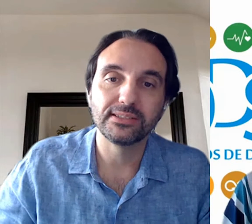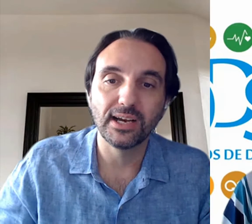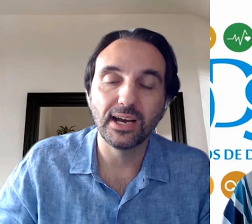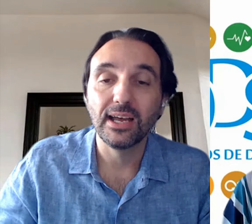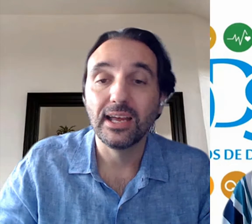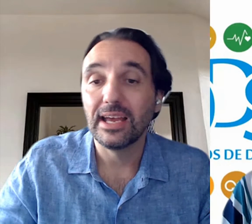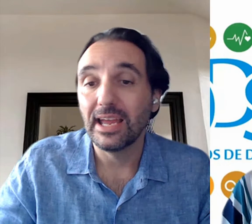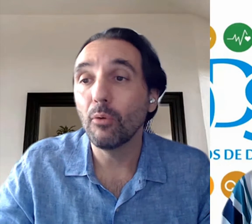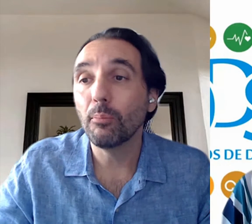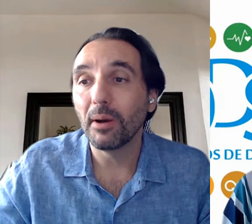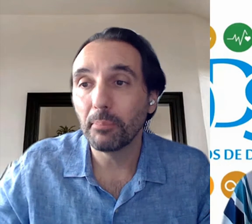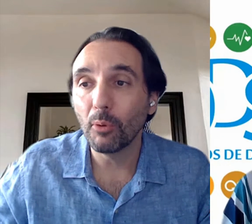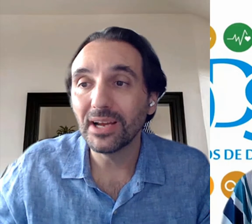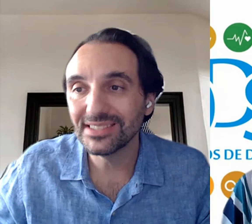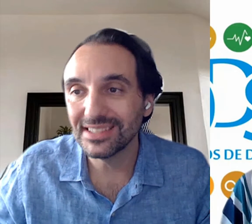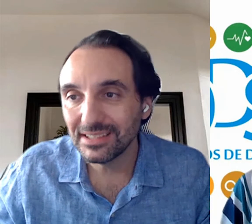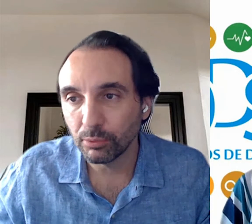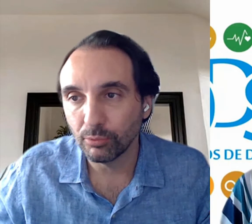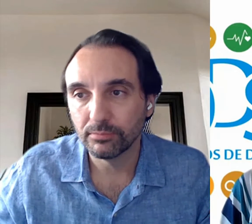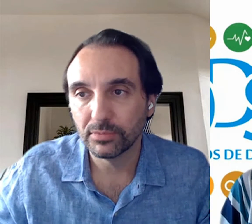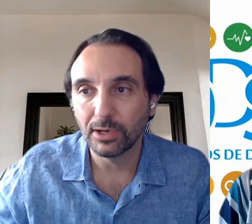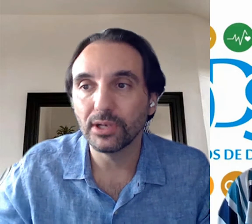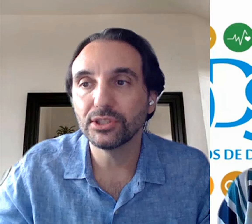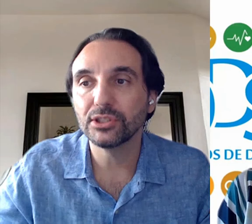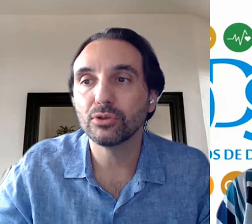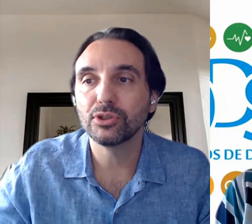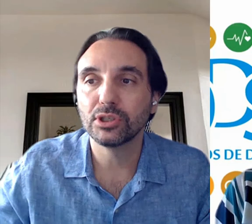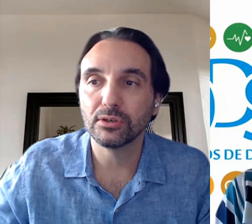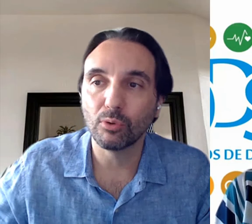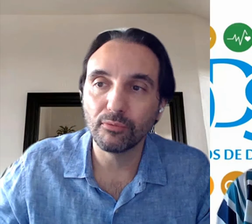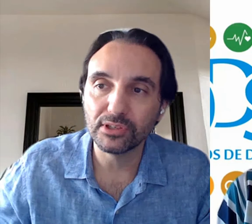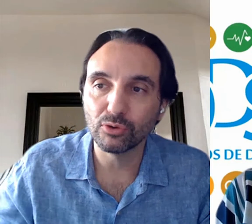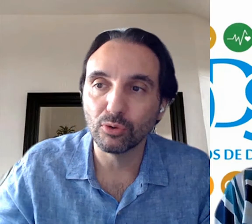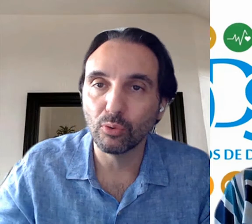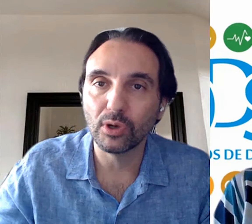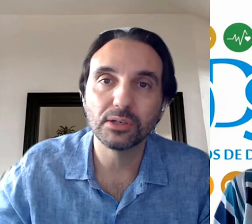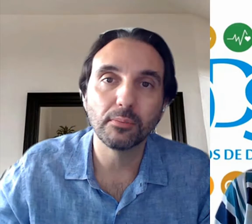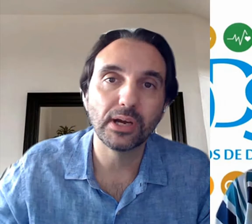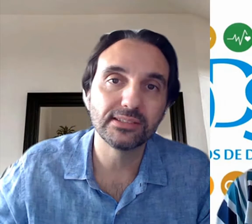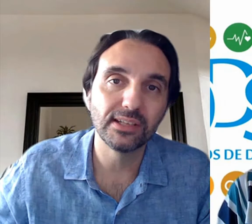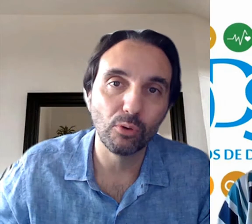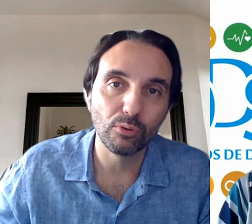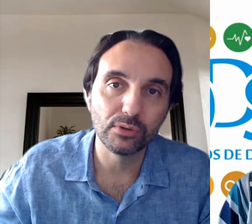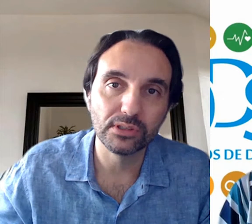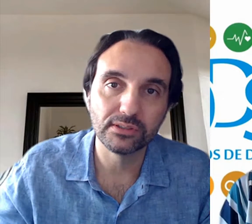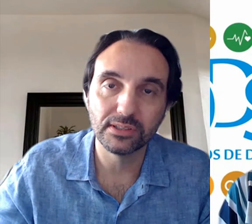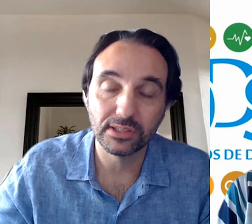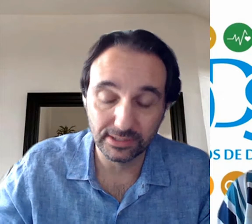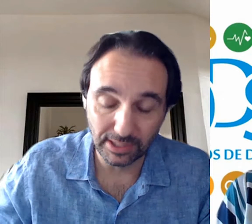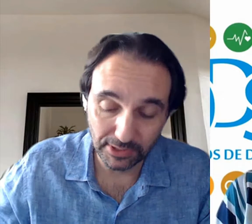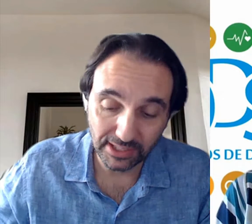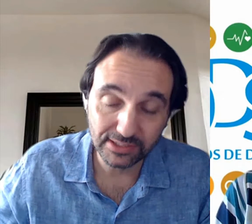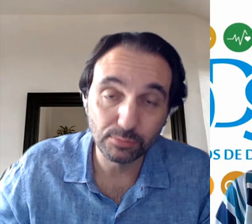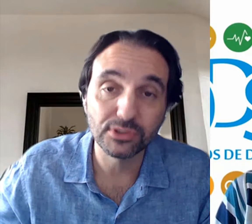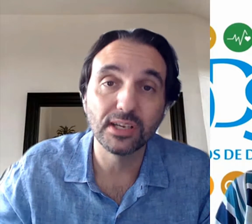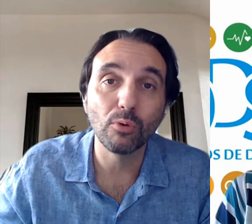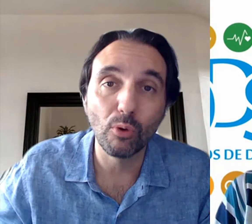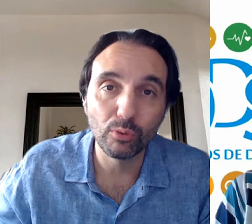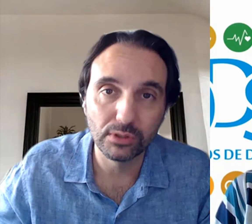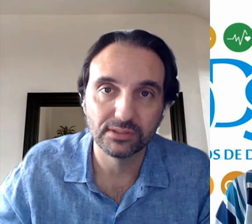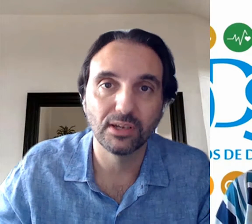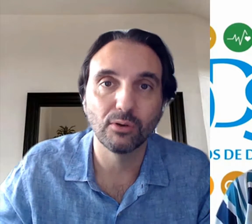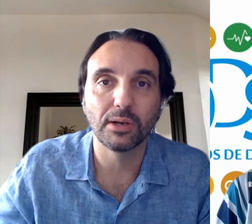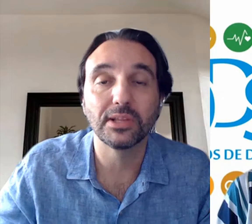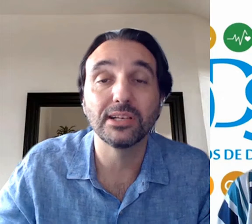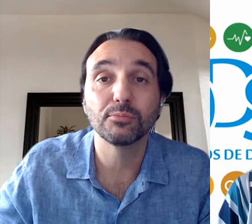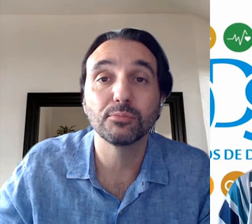de uma SA, é um papel mais amplo, que agora a gente convencionou a chamar stakeholders, capitalismo de